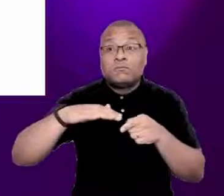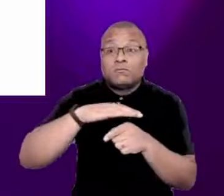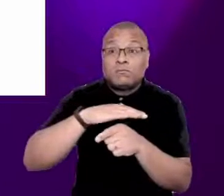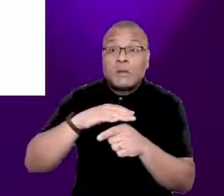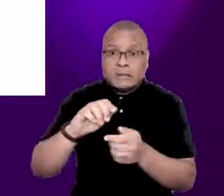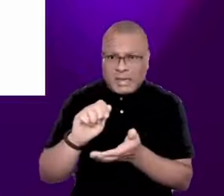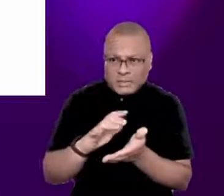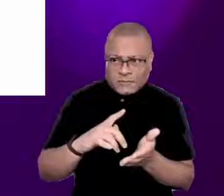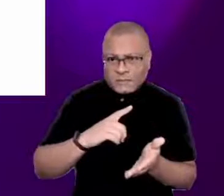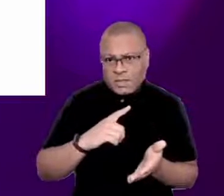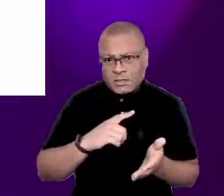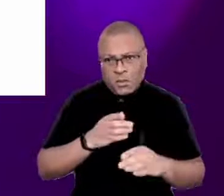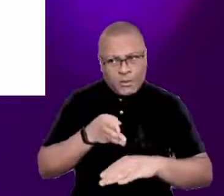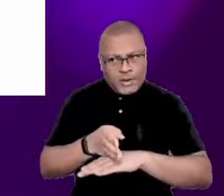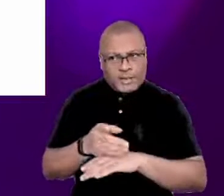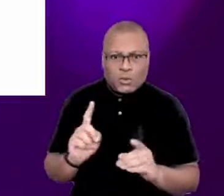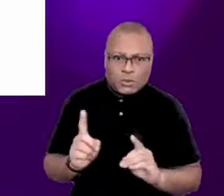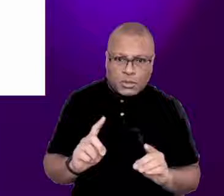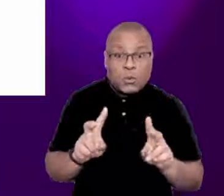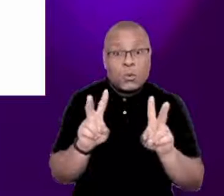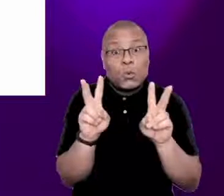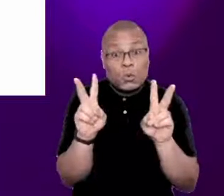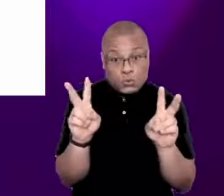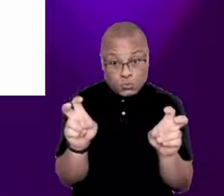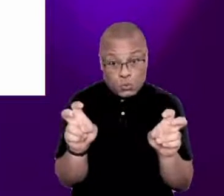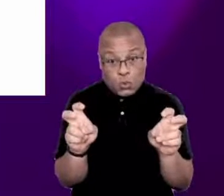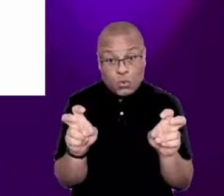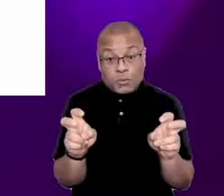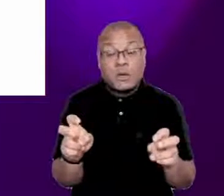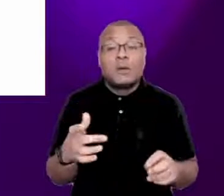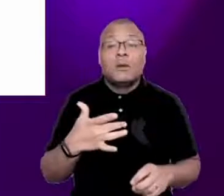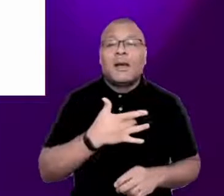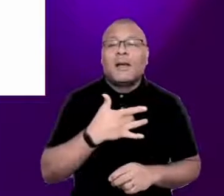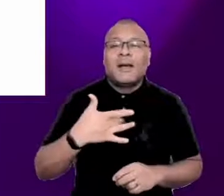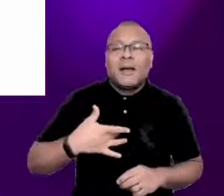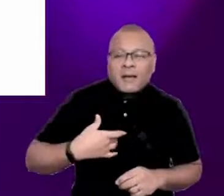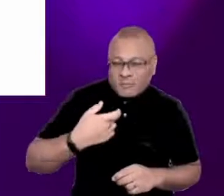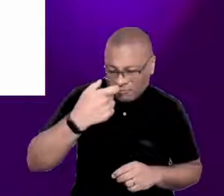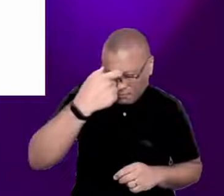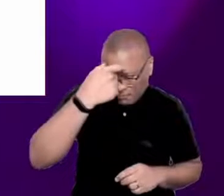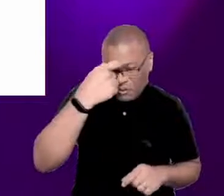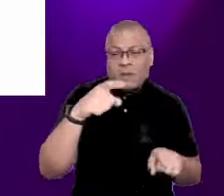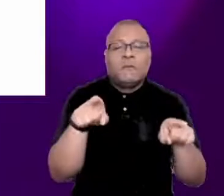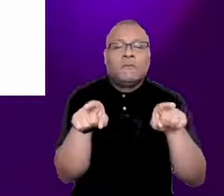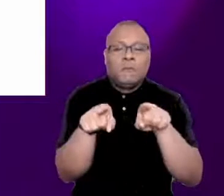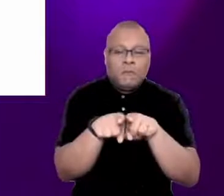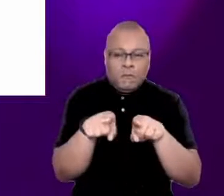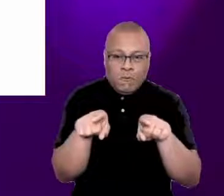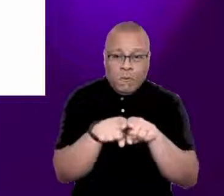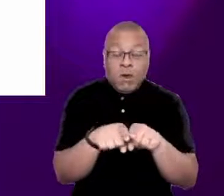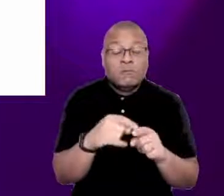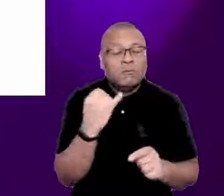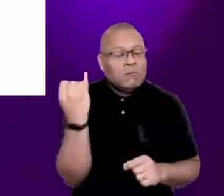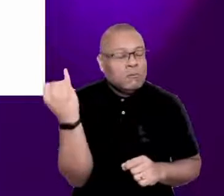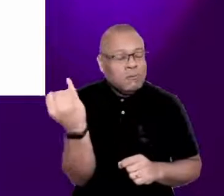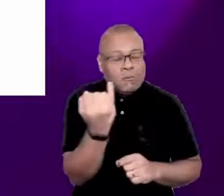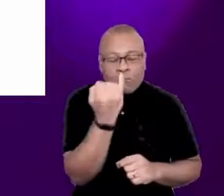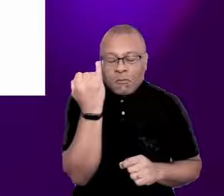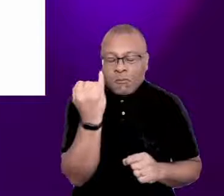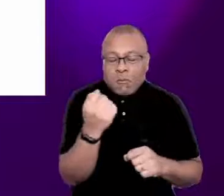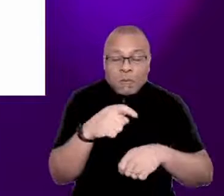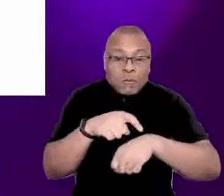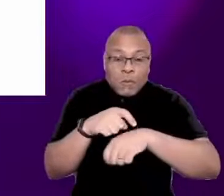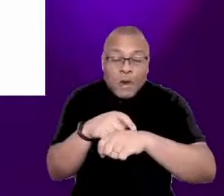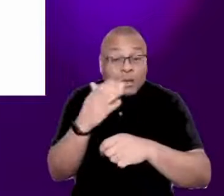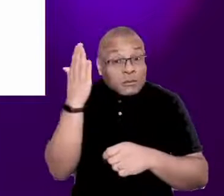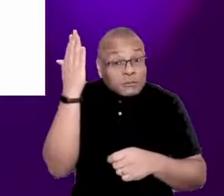atividade social, questões relacionadas à saúde mental também, e é importante, em muitos